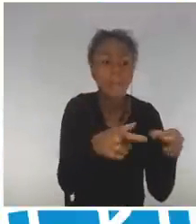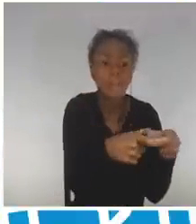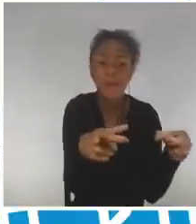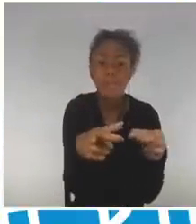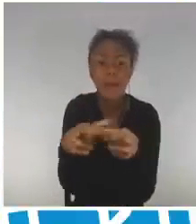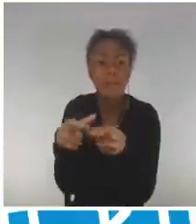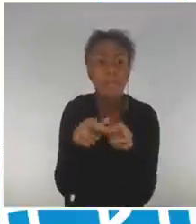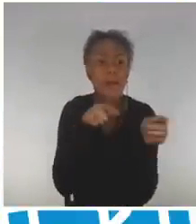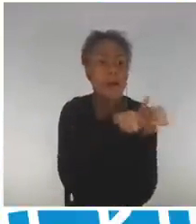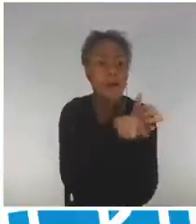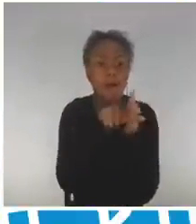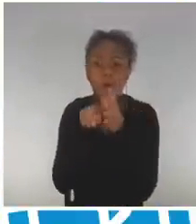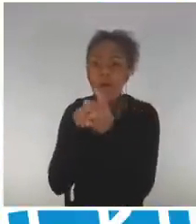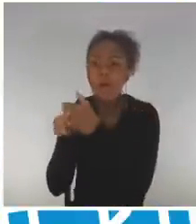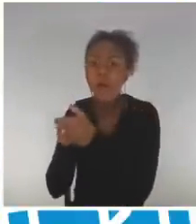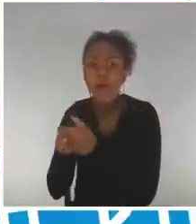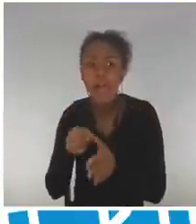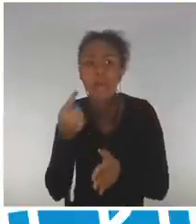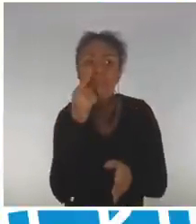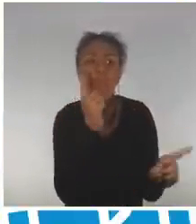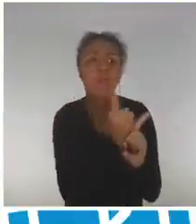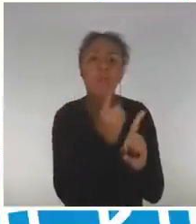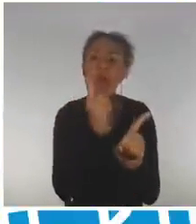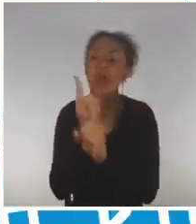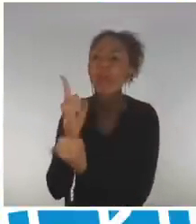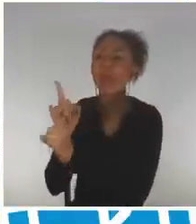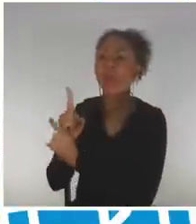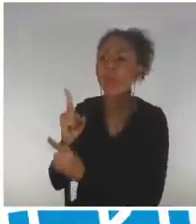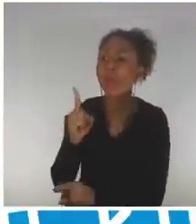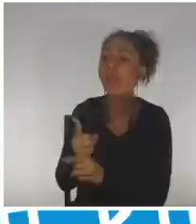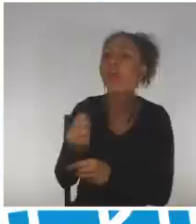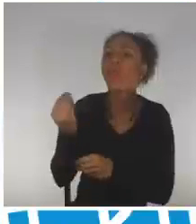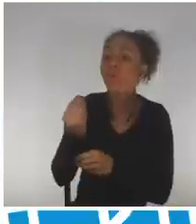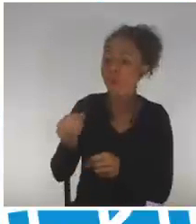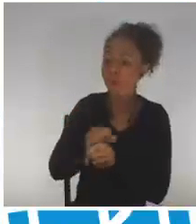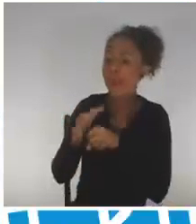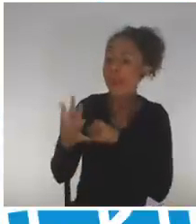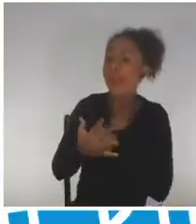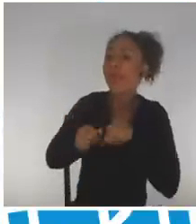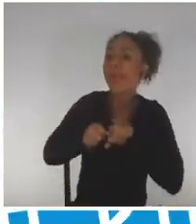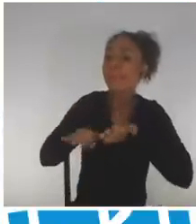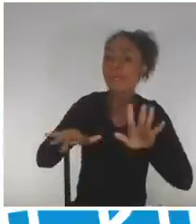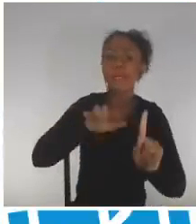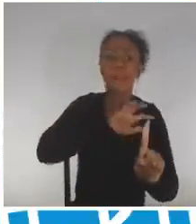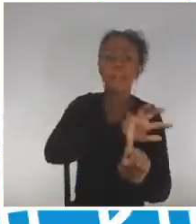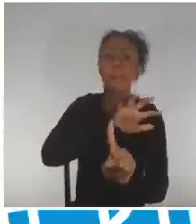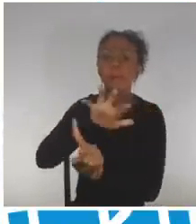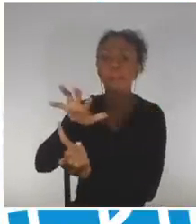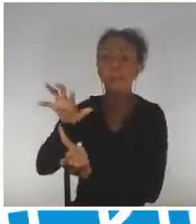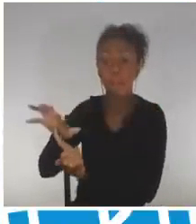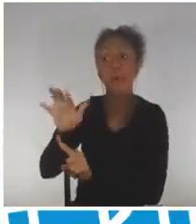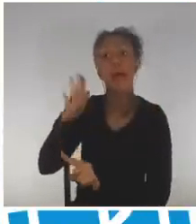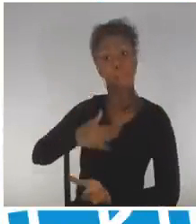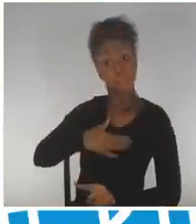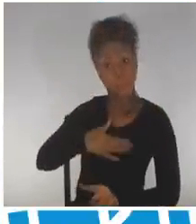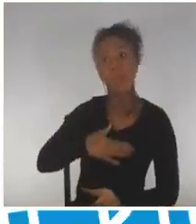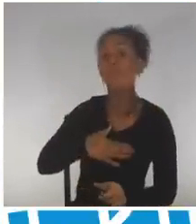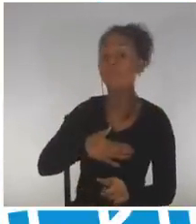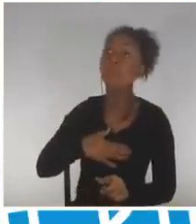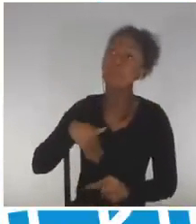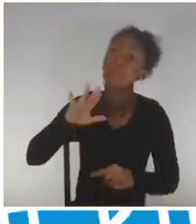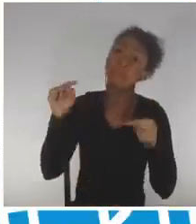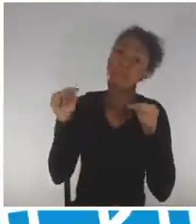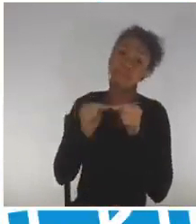para intervenção, o que a pandemia causou, para mim faz muito mais sentido, eu não vejo muito ponto.